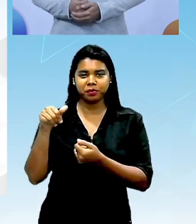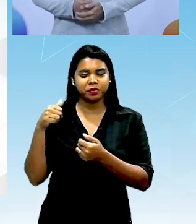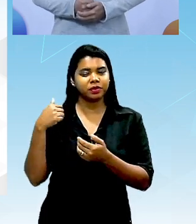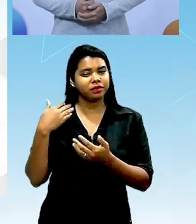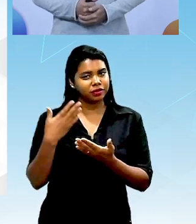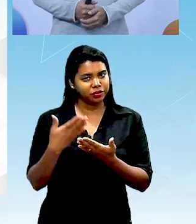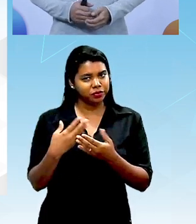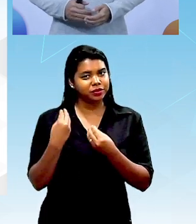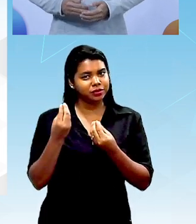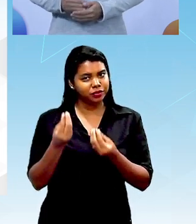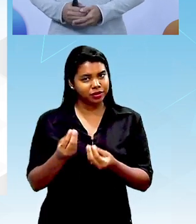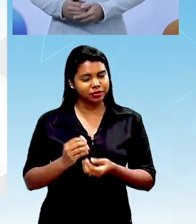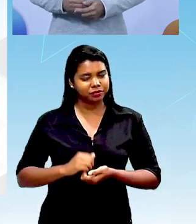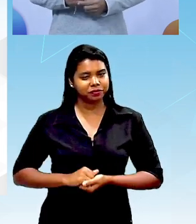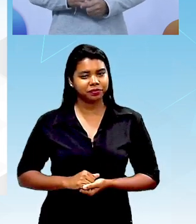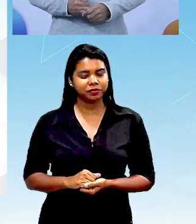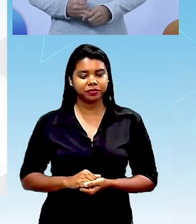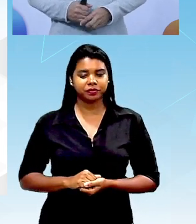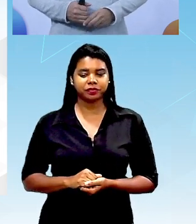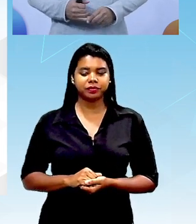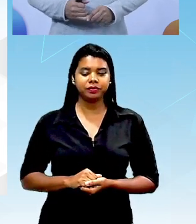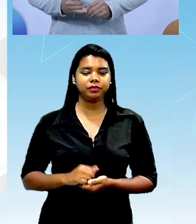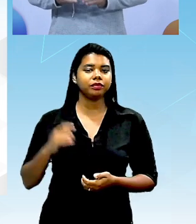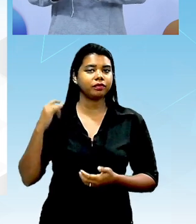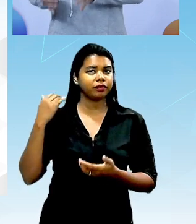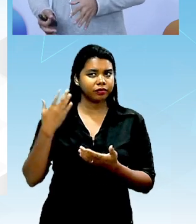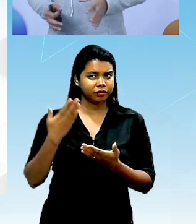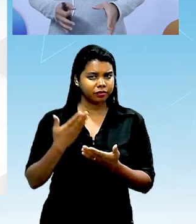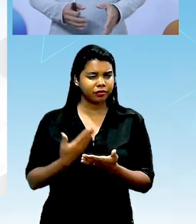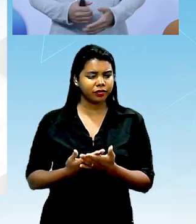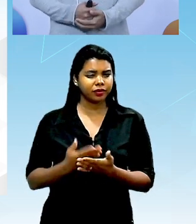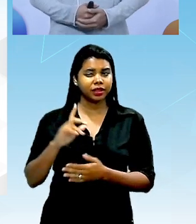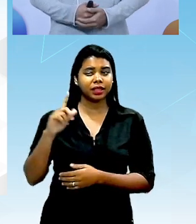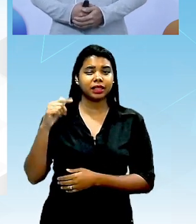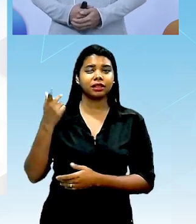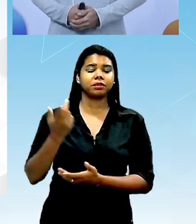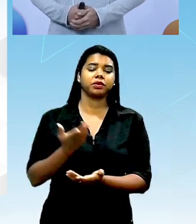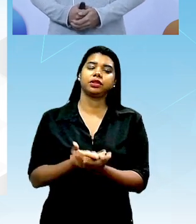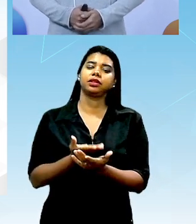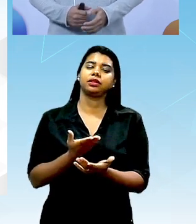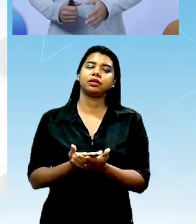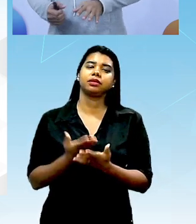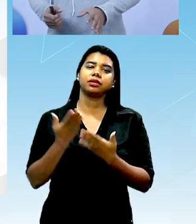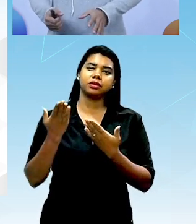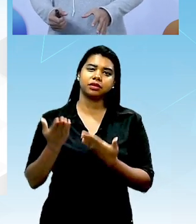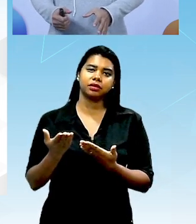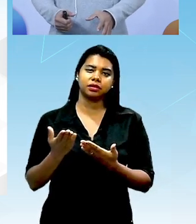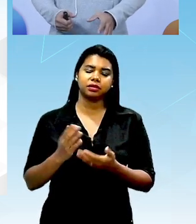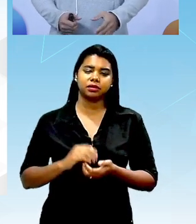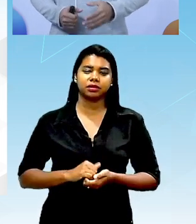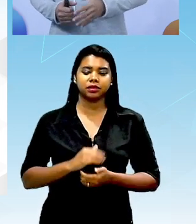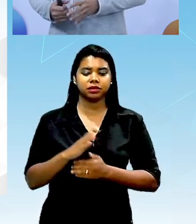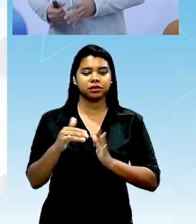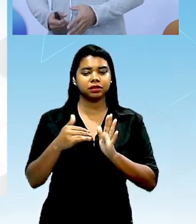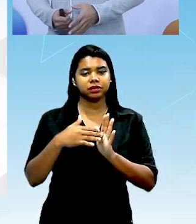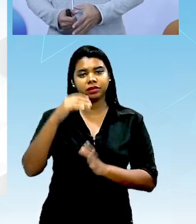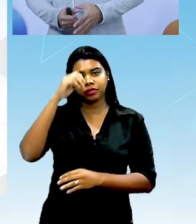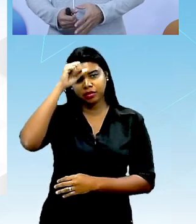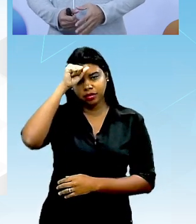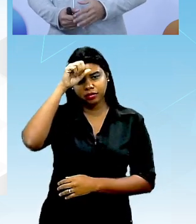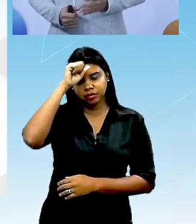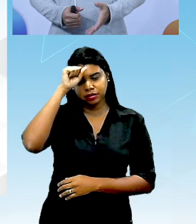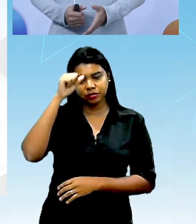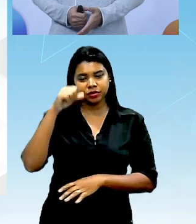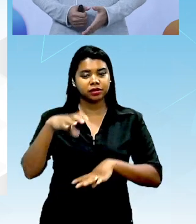continuar fornecendo muito e muito tempo depois dessa aula para você, tá? Tudo que você for aprender vai ter um pouquinho